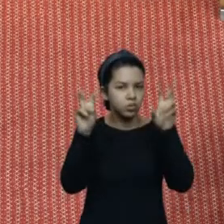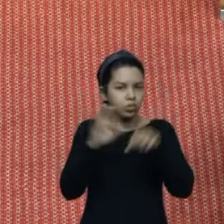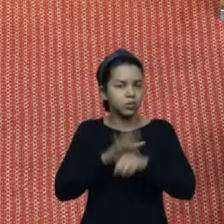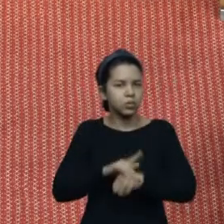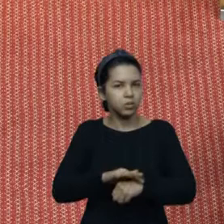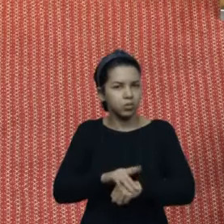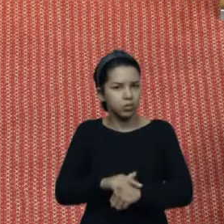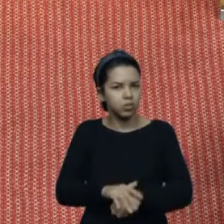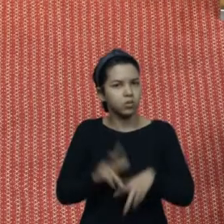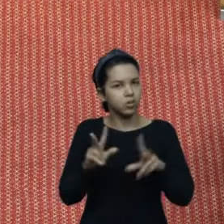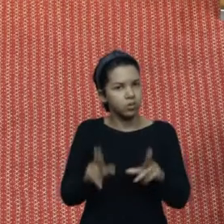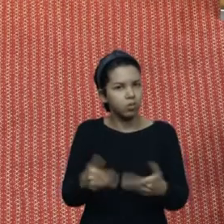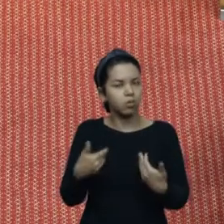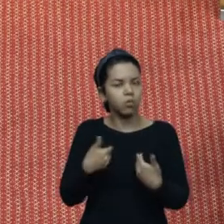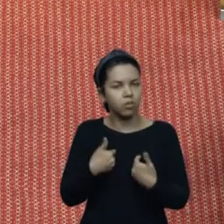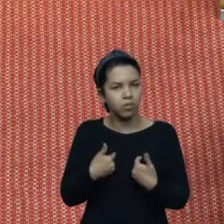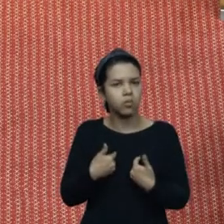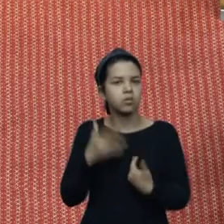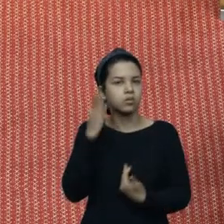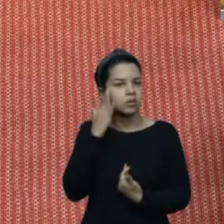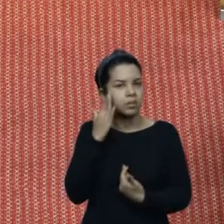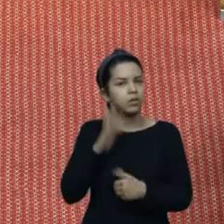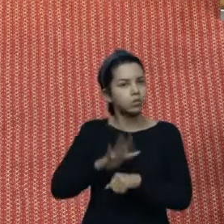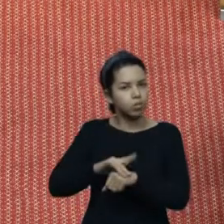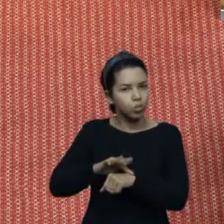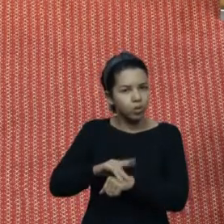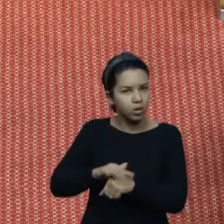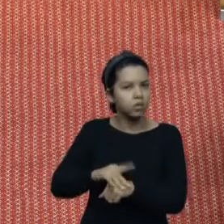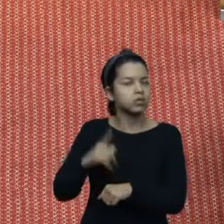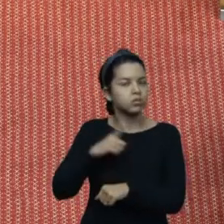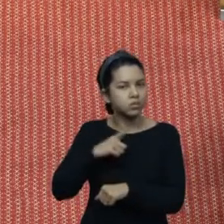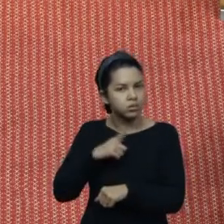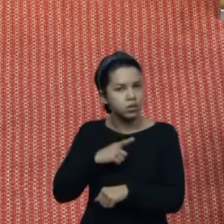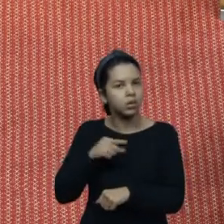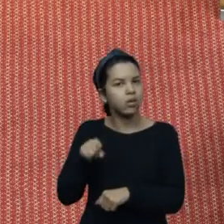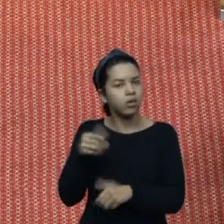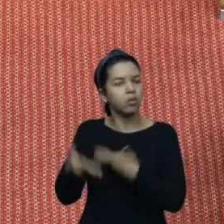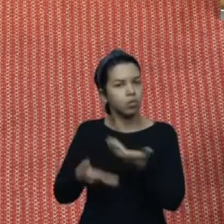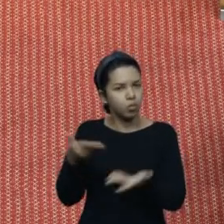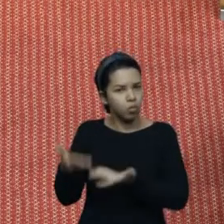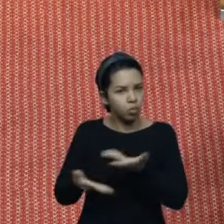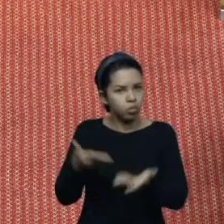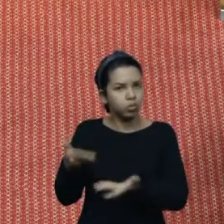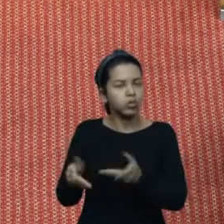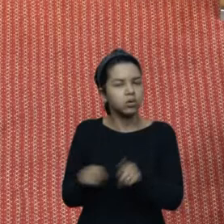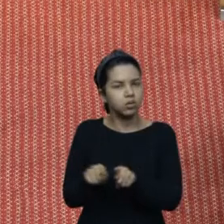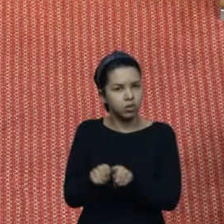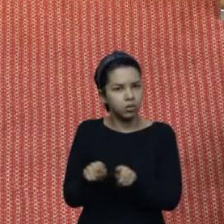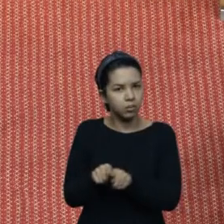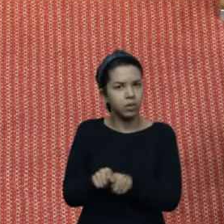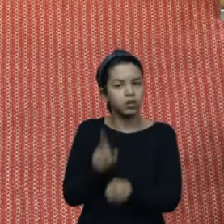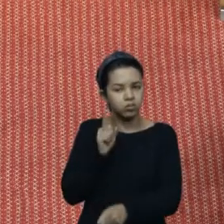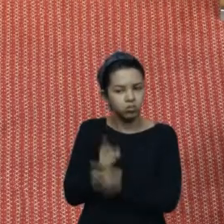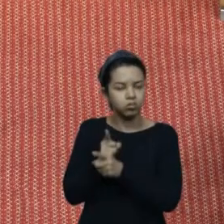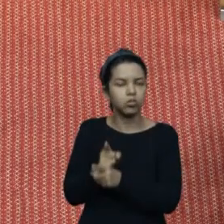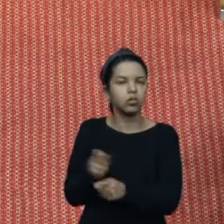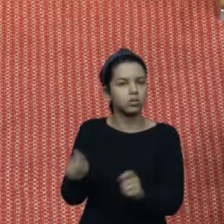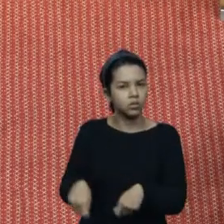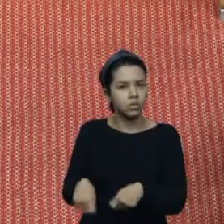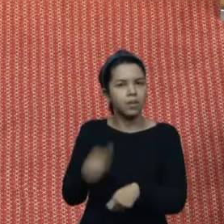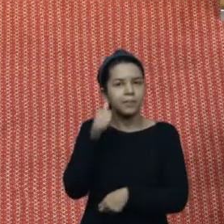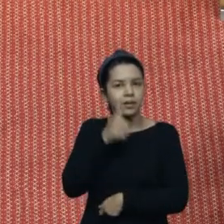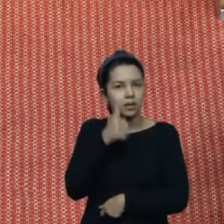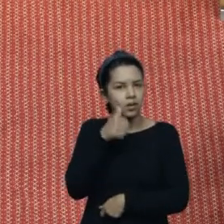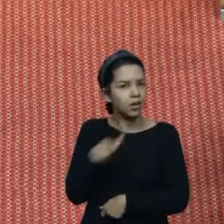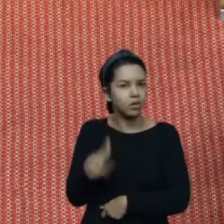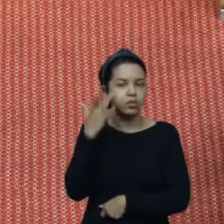mesma forma que eu, vão saber que essa doença existe, que ela tem tratamento, que ela tem diagnóstico, como o senhor disse, da menina que não sabia